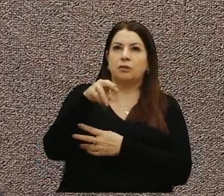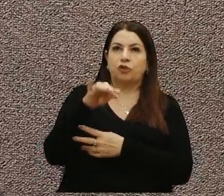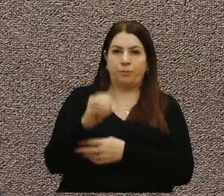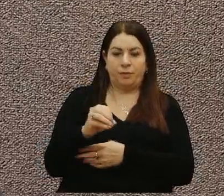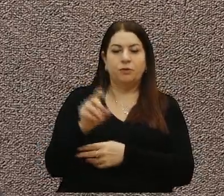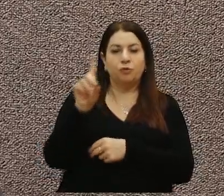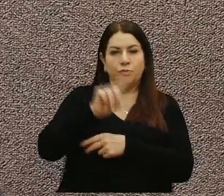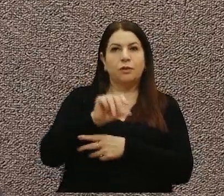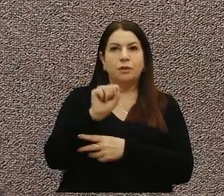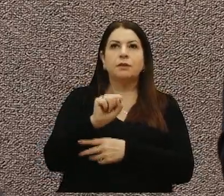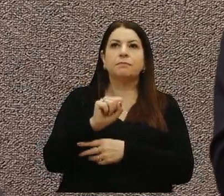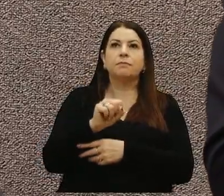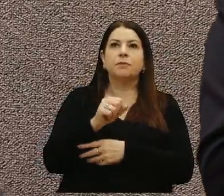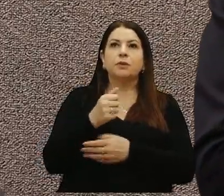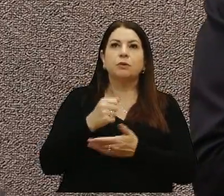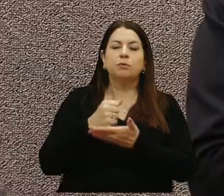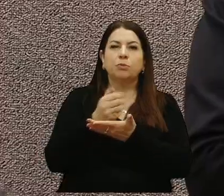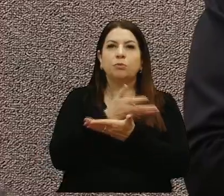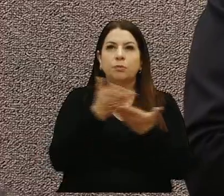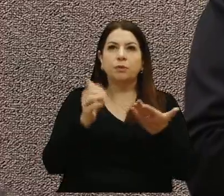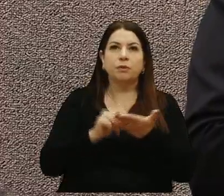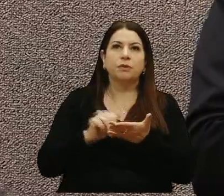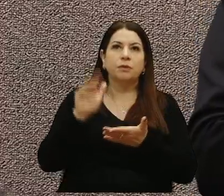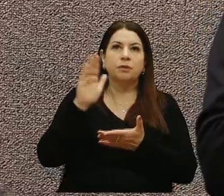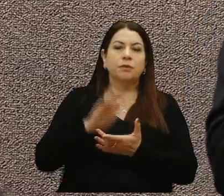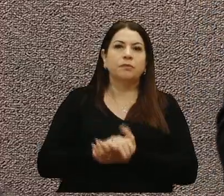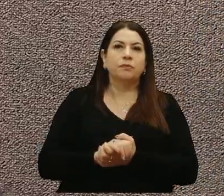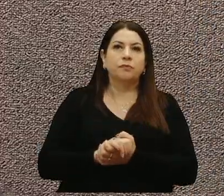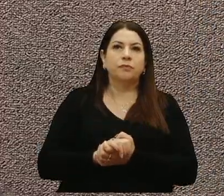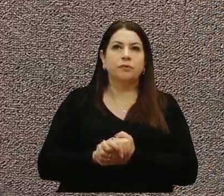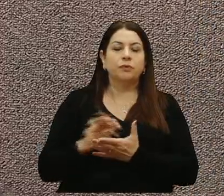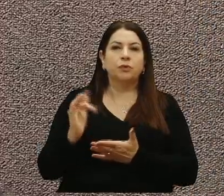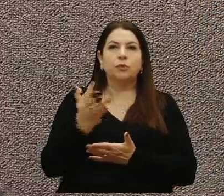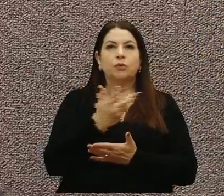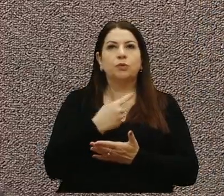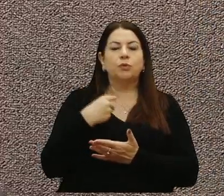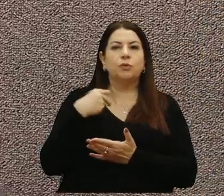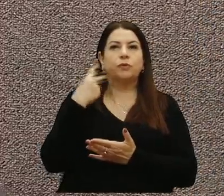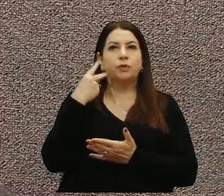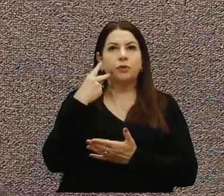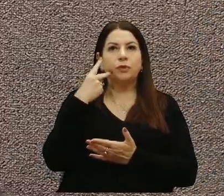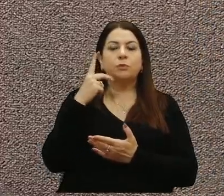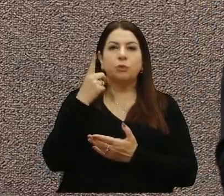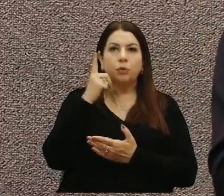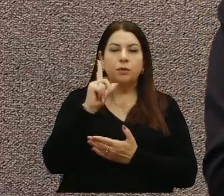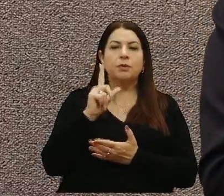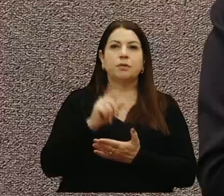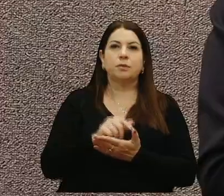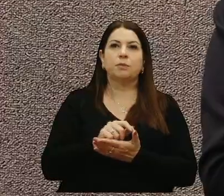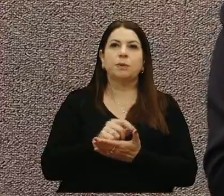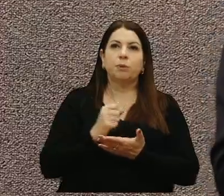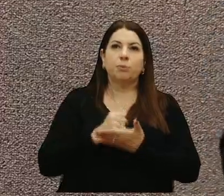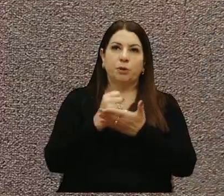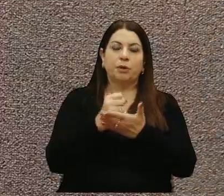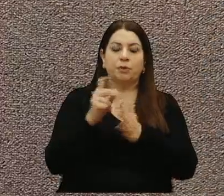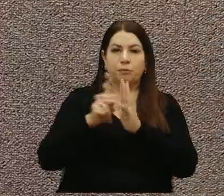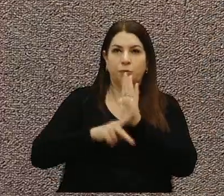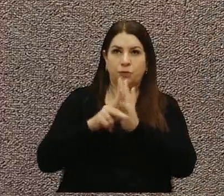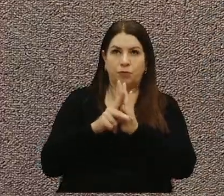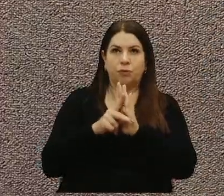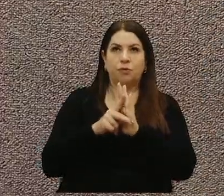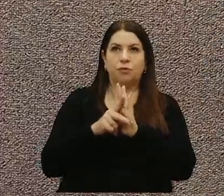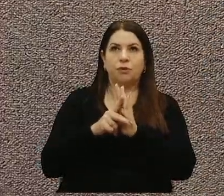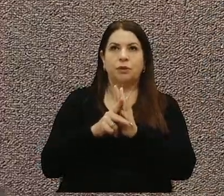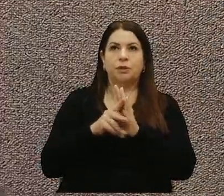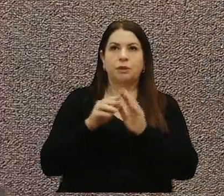Então, conto com a colaboração de todos os nobres pares para que nós possamos apoiar esse projeto